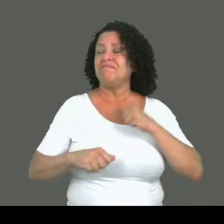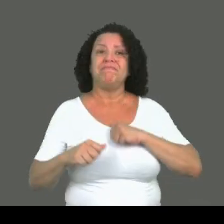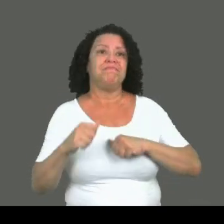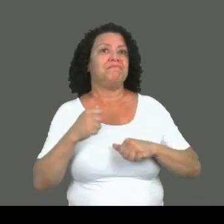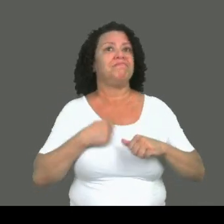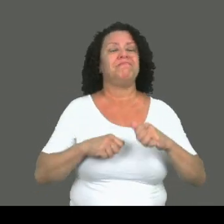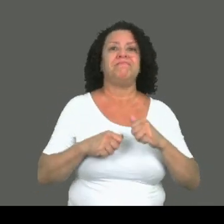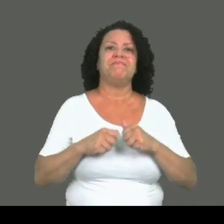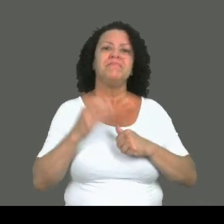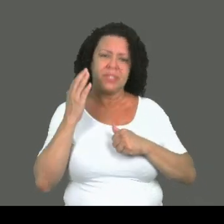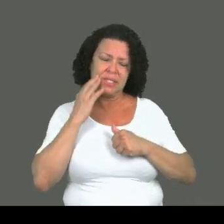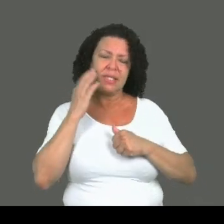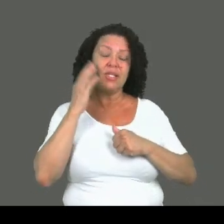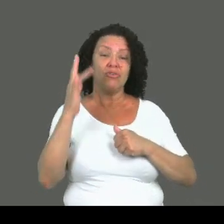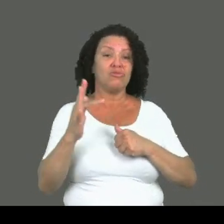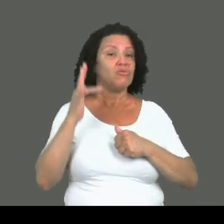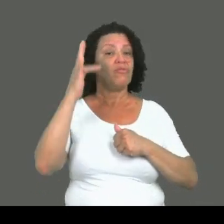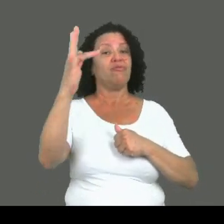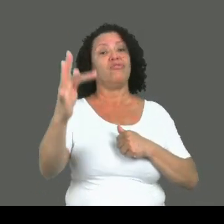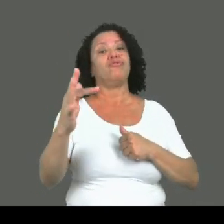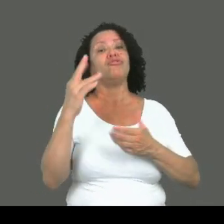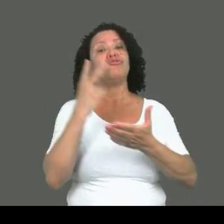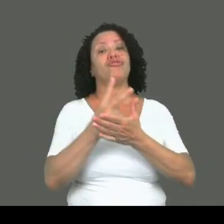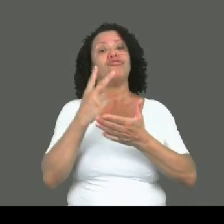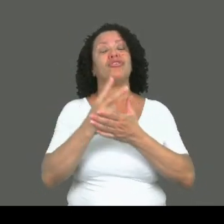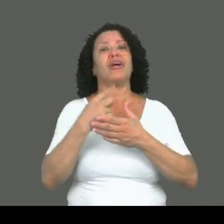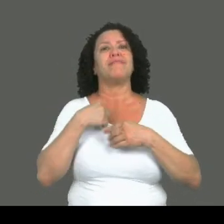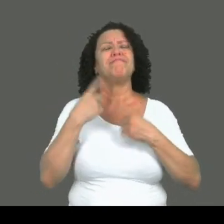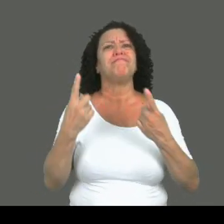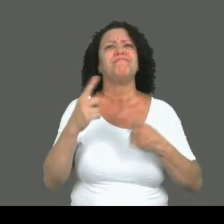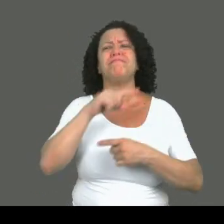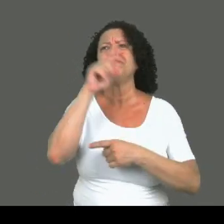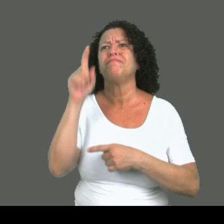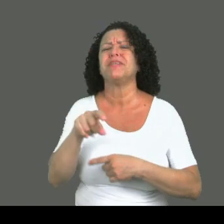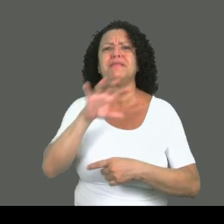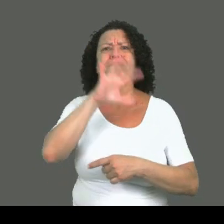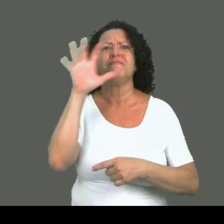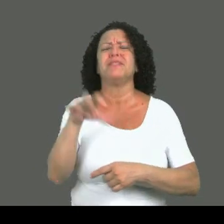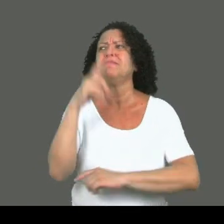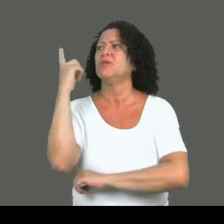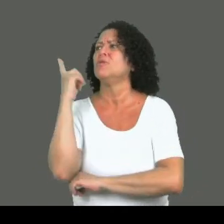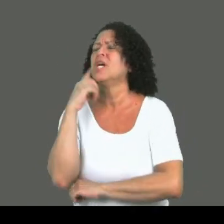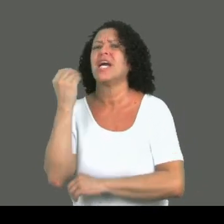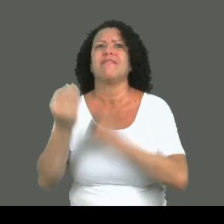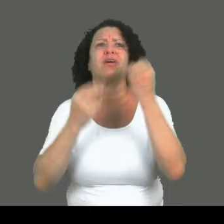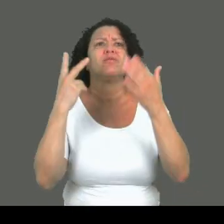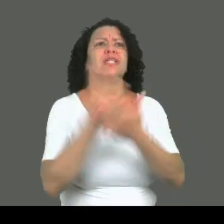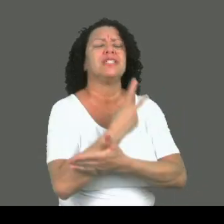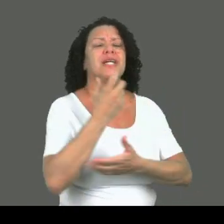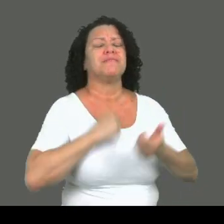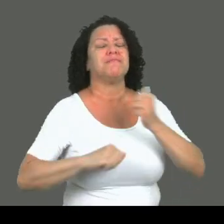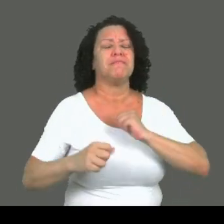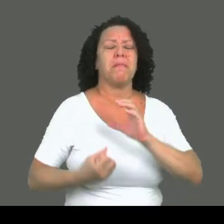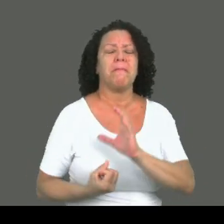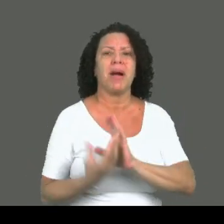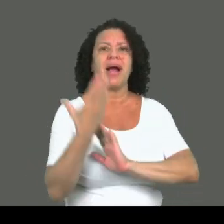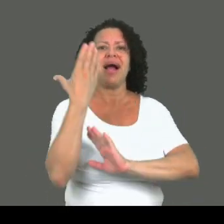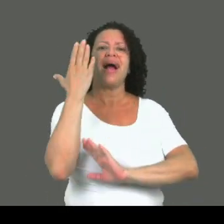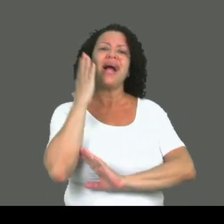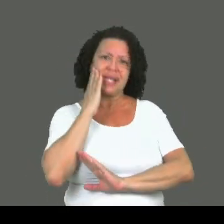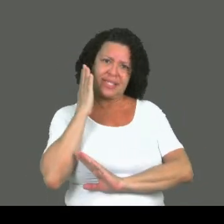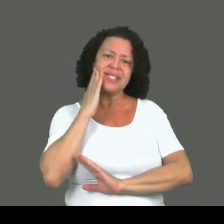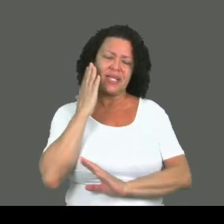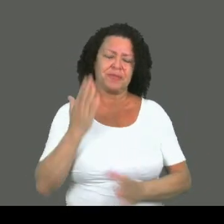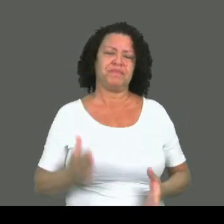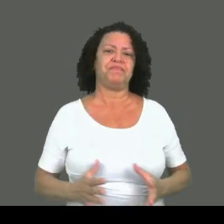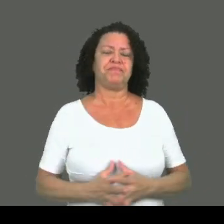do amanhã, né? A gente fica o tempo todo se questionando, então é natural que surja um grau de ansiedade, né? Então,